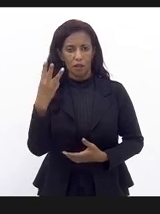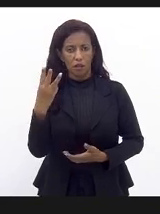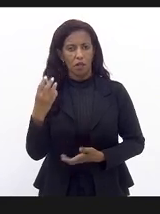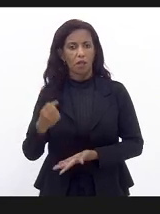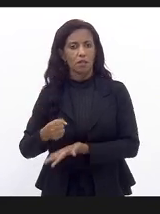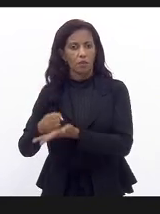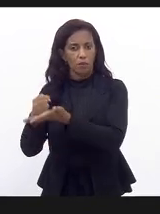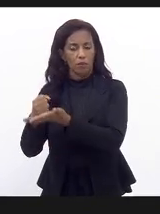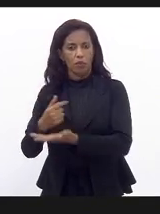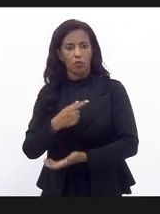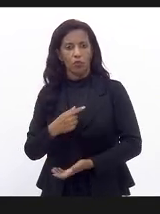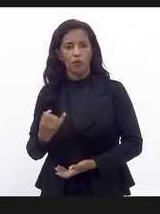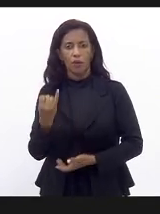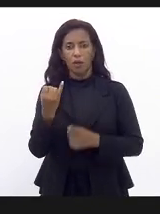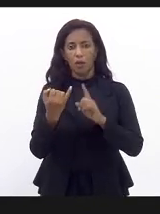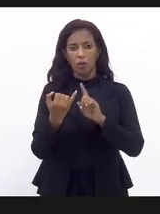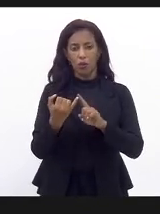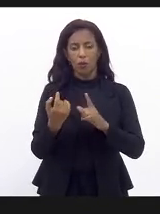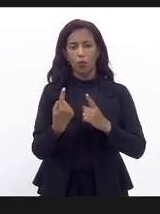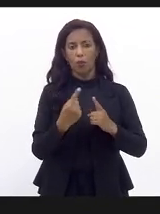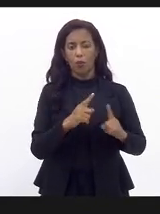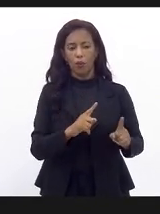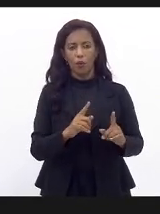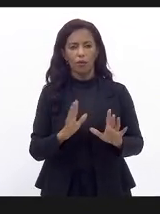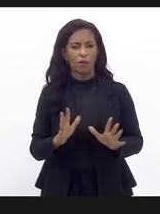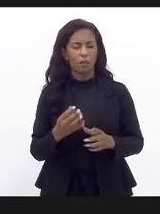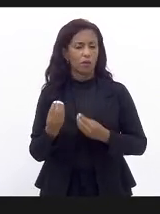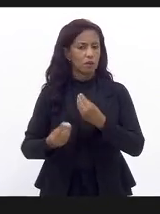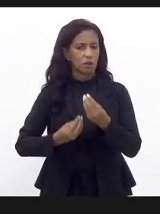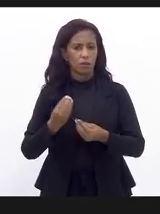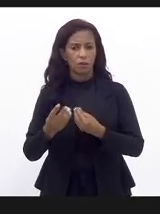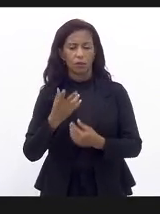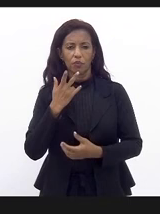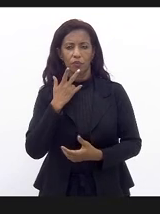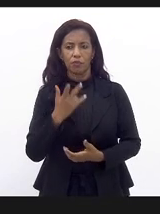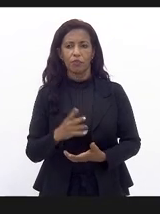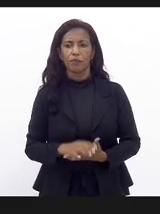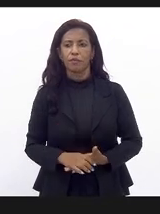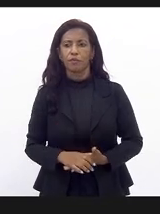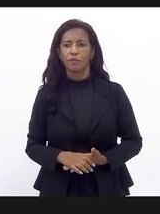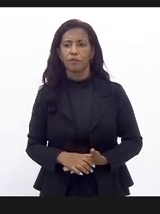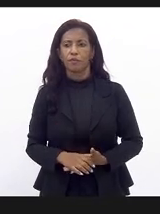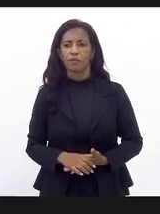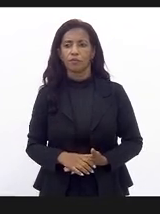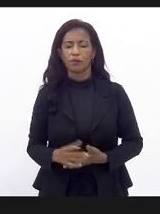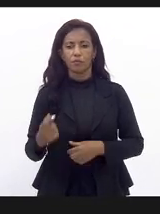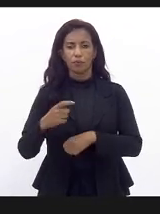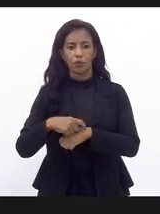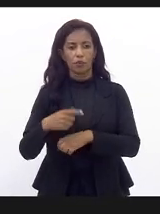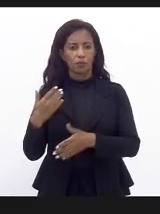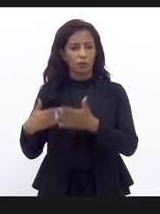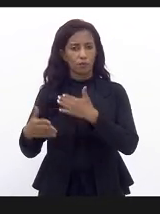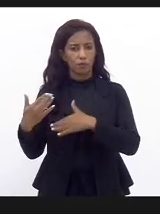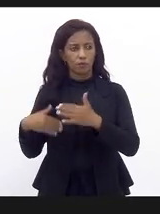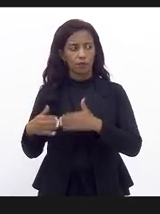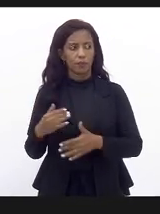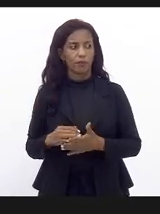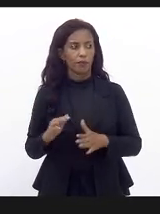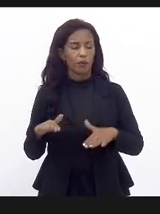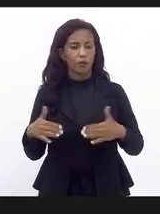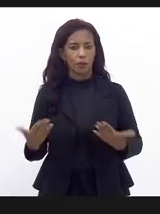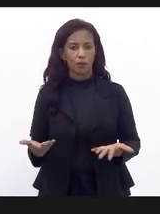apoiadoras do governo e uma oposição, mas é como eu disse há momentos atrás, Tia Ju,